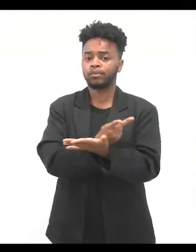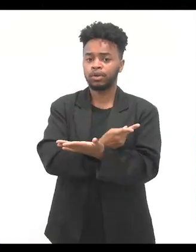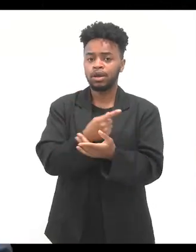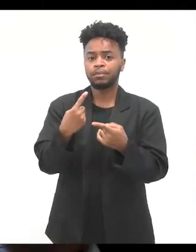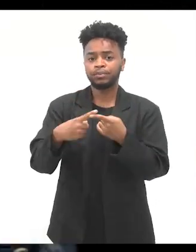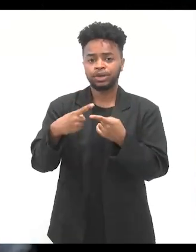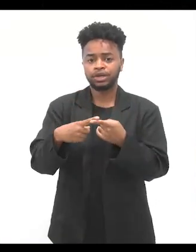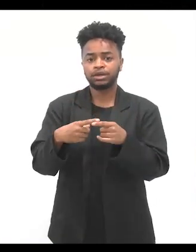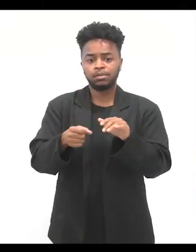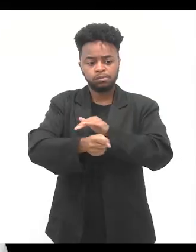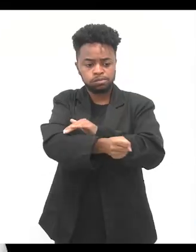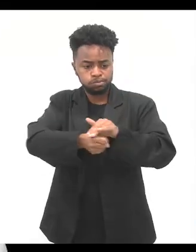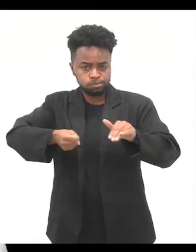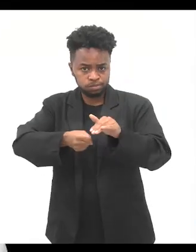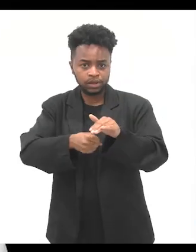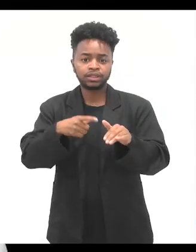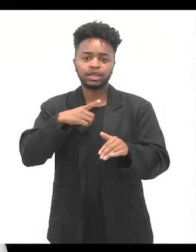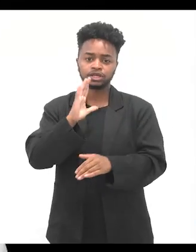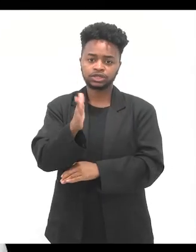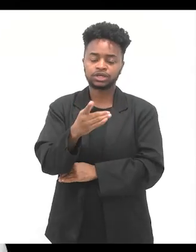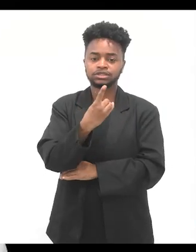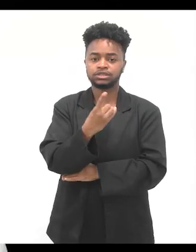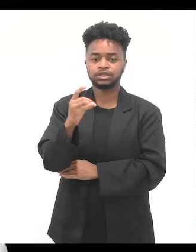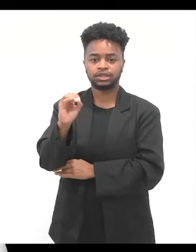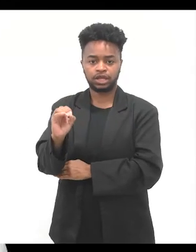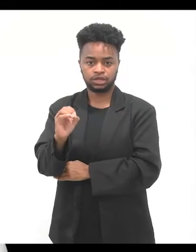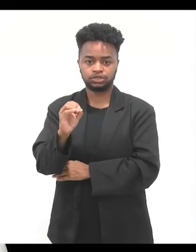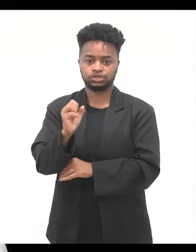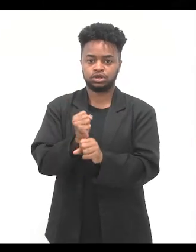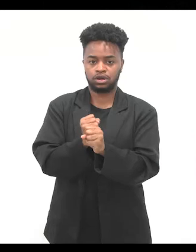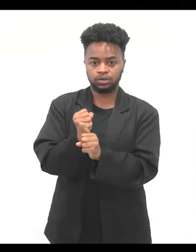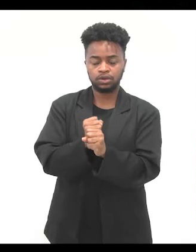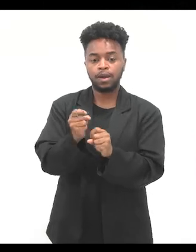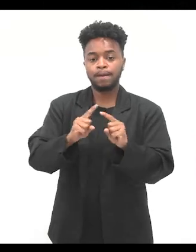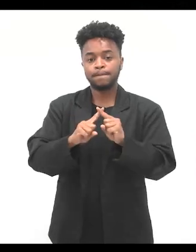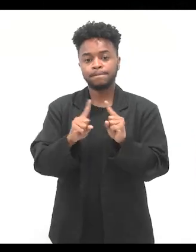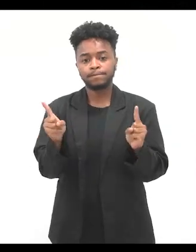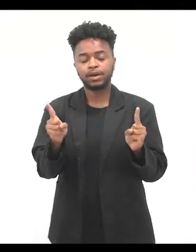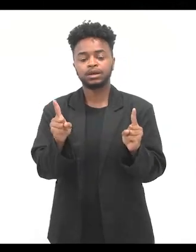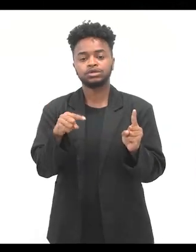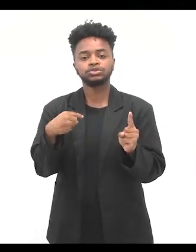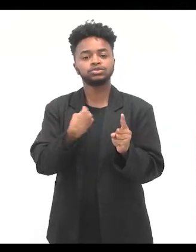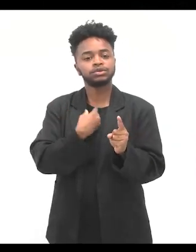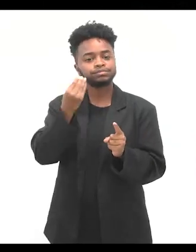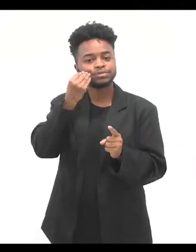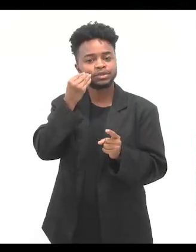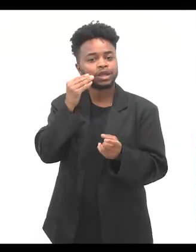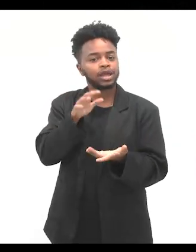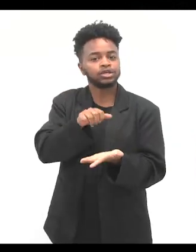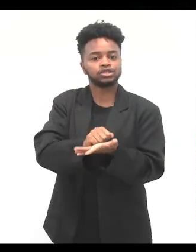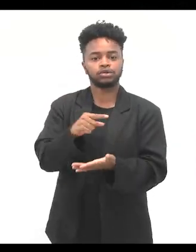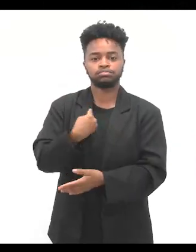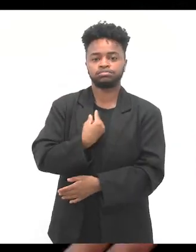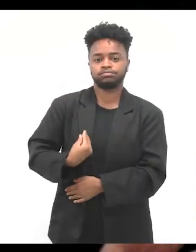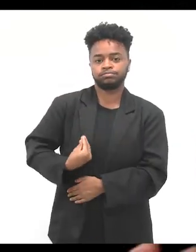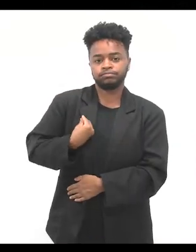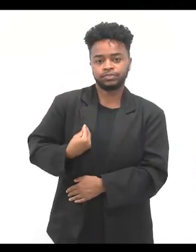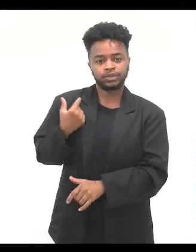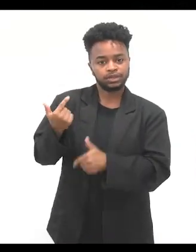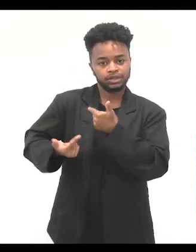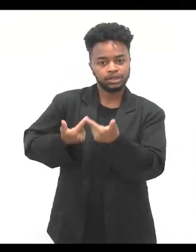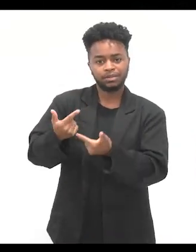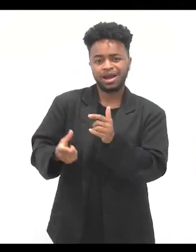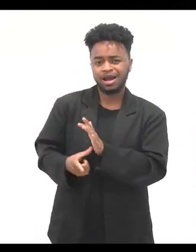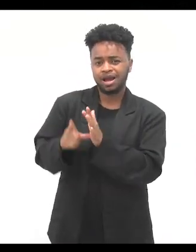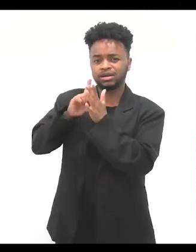completou 110 anos, tal. Então, a gente busca essa existência desses trabalhadores ali, antes de tudo